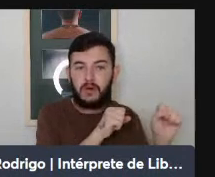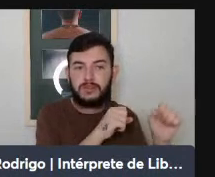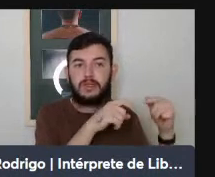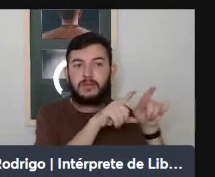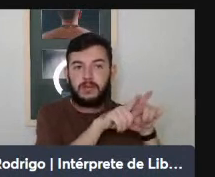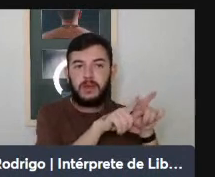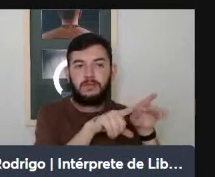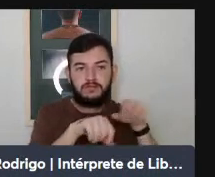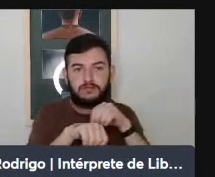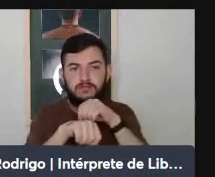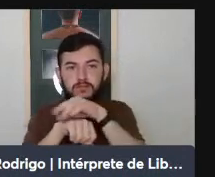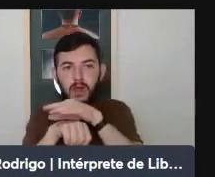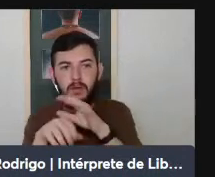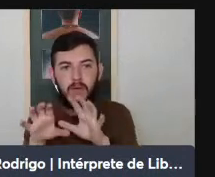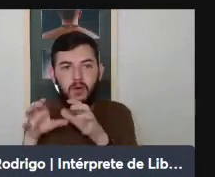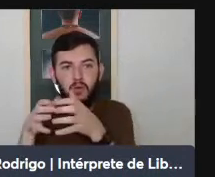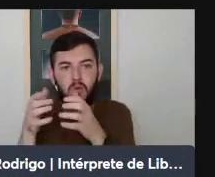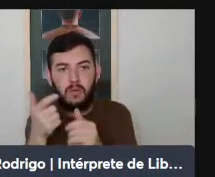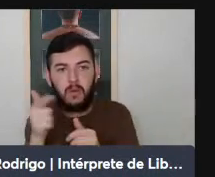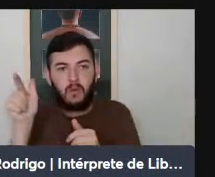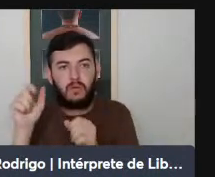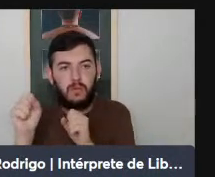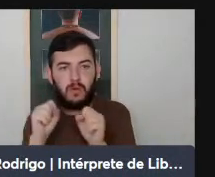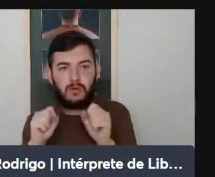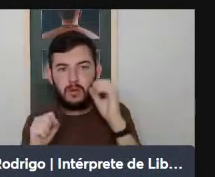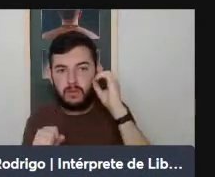que poderão usar o conhecimento.